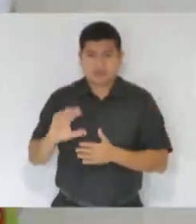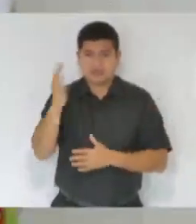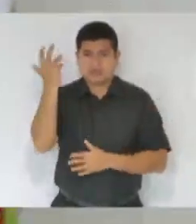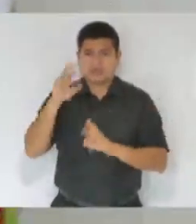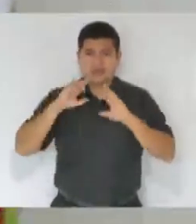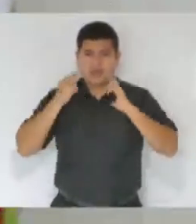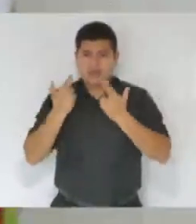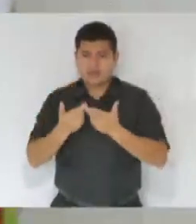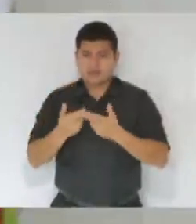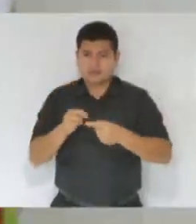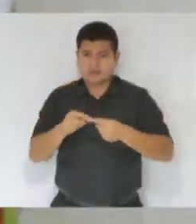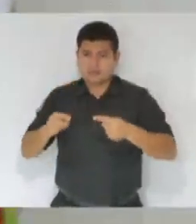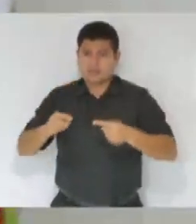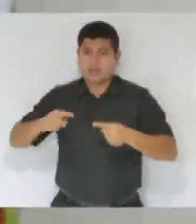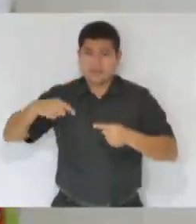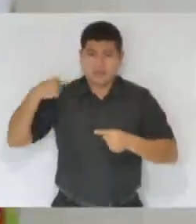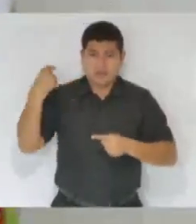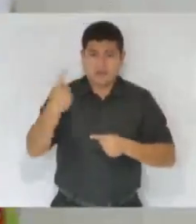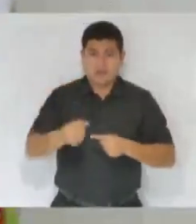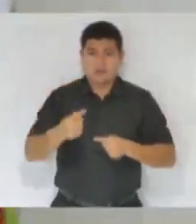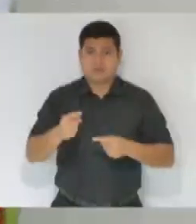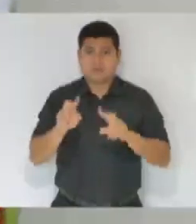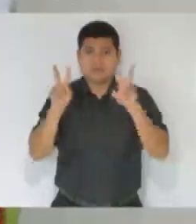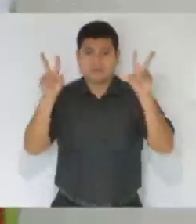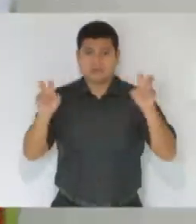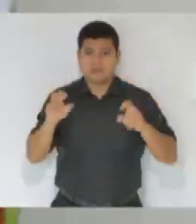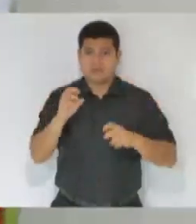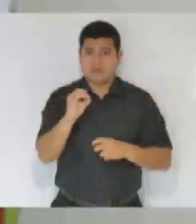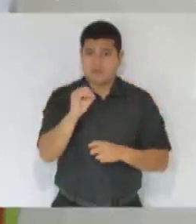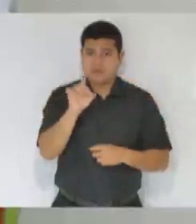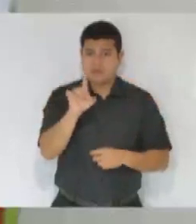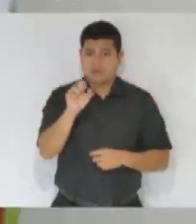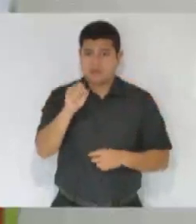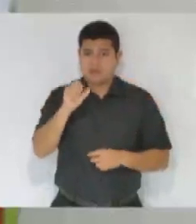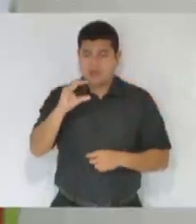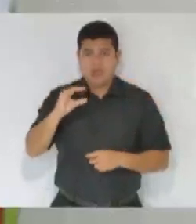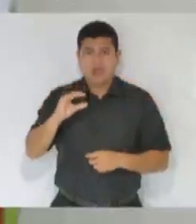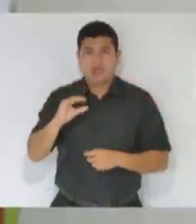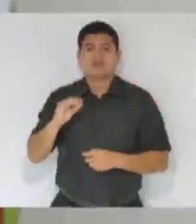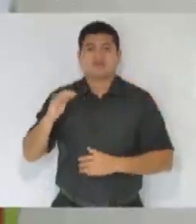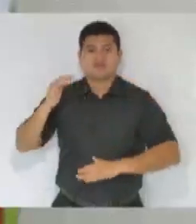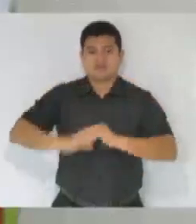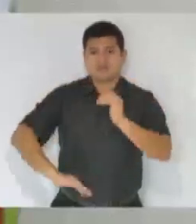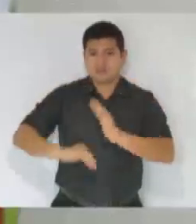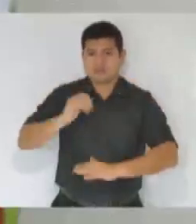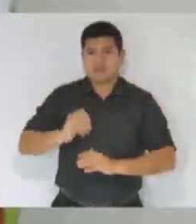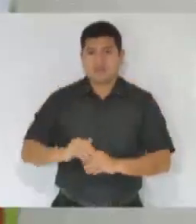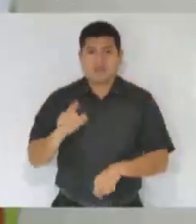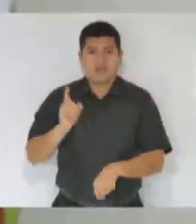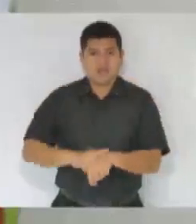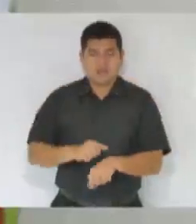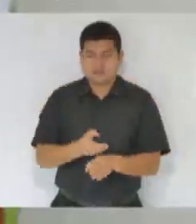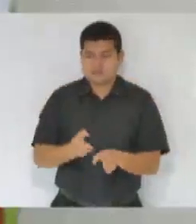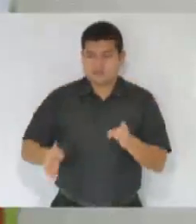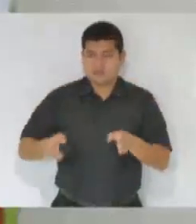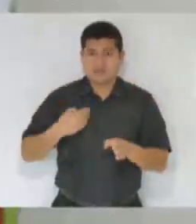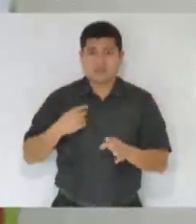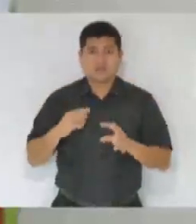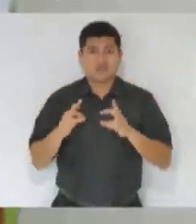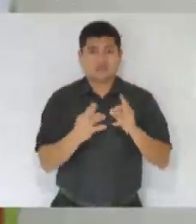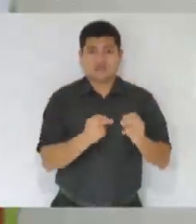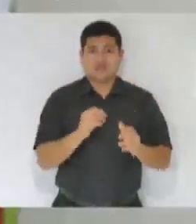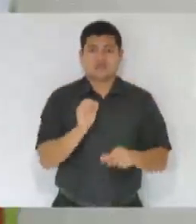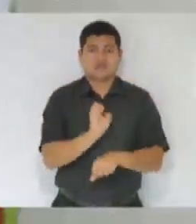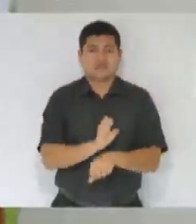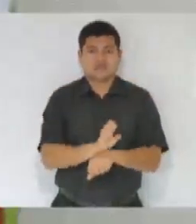a próxima semana, que tem o nome de ODS na prática. Em todo o estado de Santa Catarina, ações